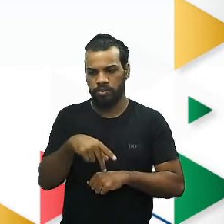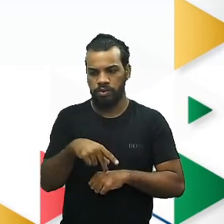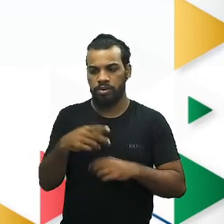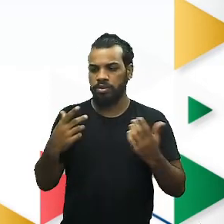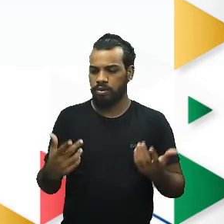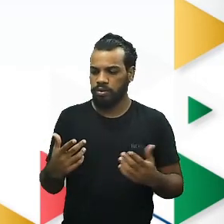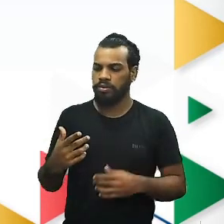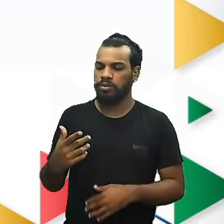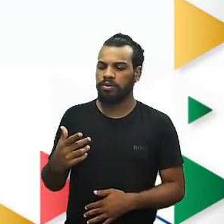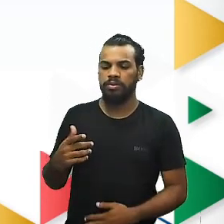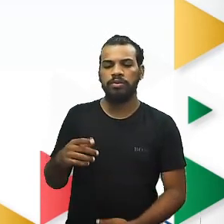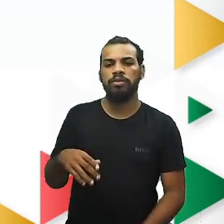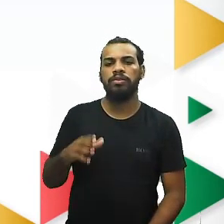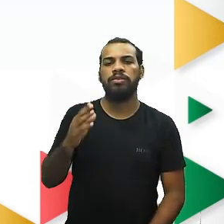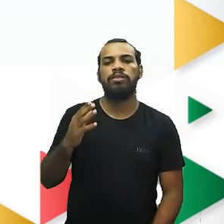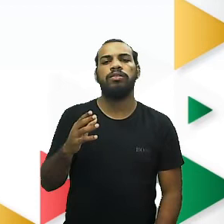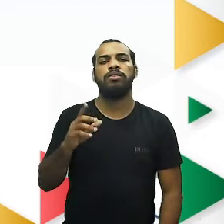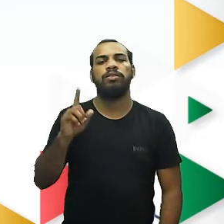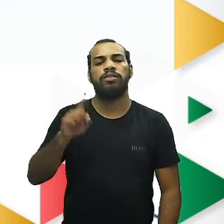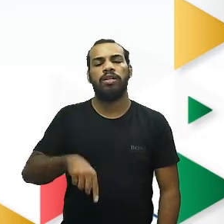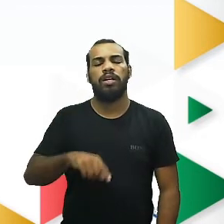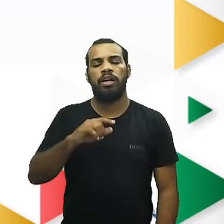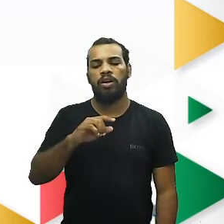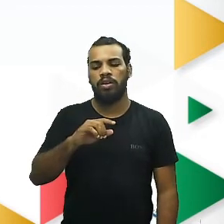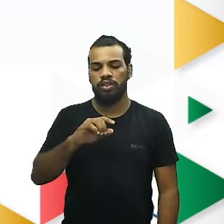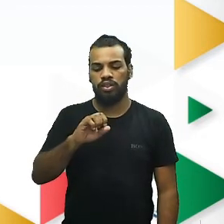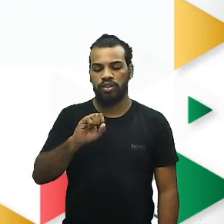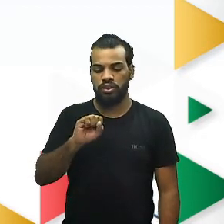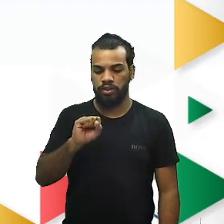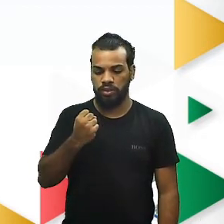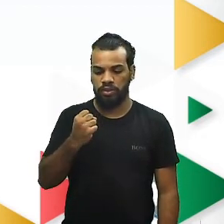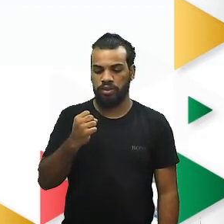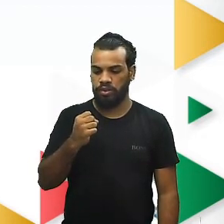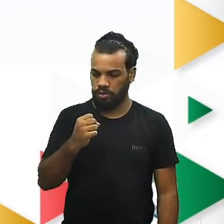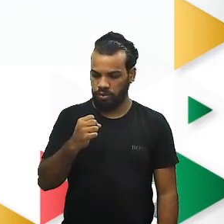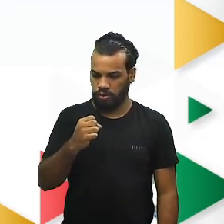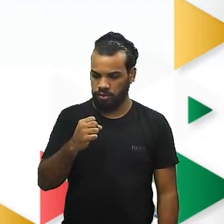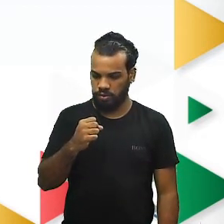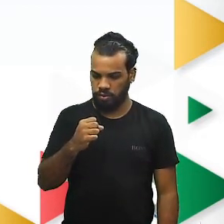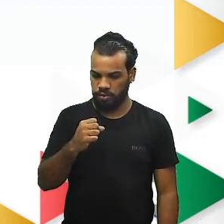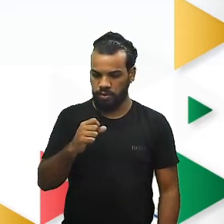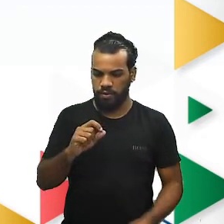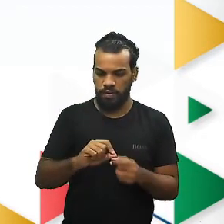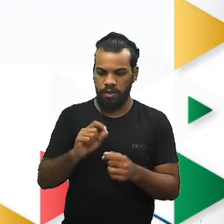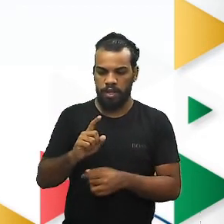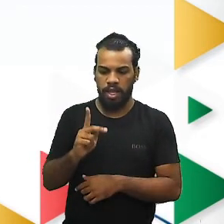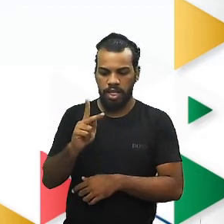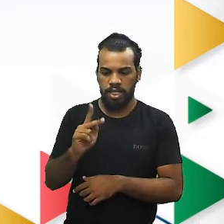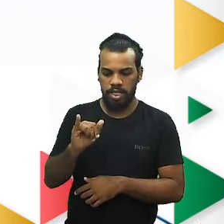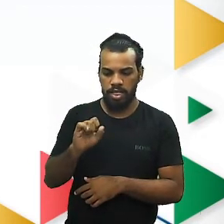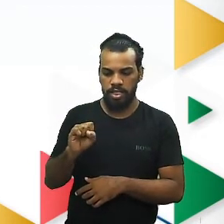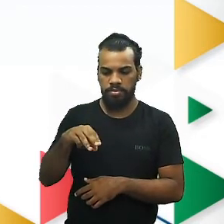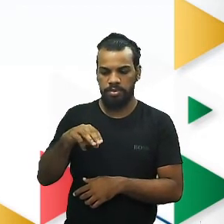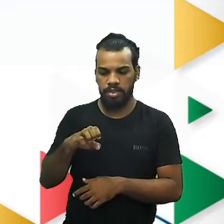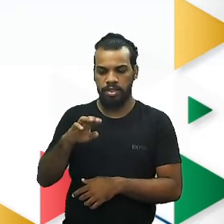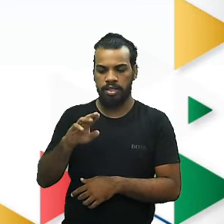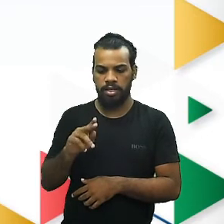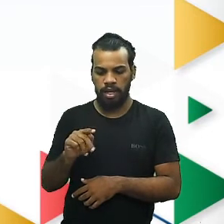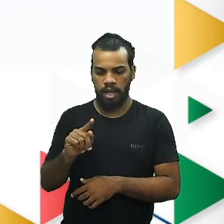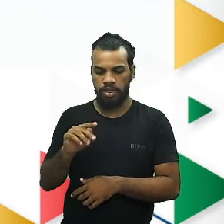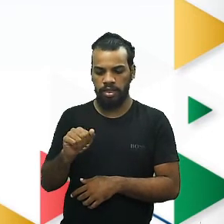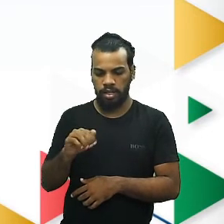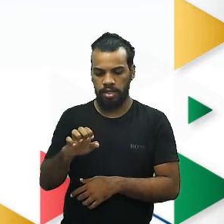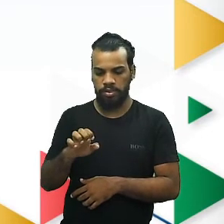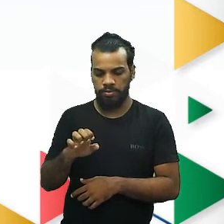surgiram clássicos inspirados nas obras de Shakespeare, que é um grande nome do teatro, como Kiss Me Kate, que foi inspirado na Megera